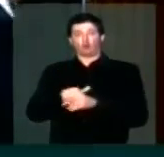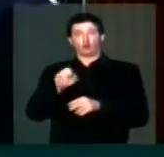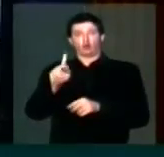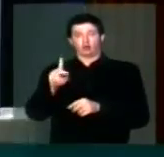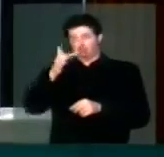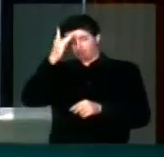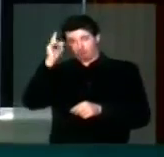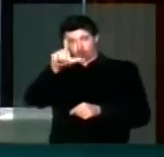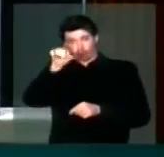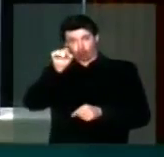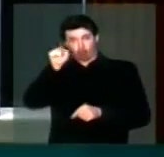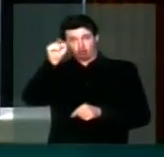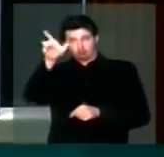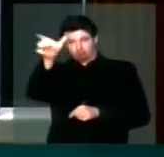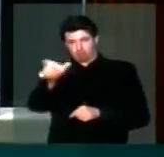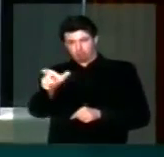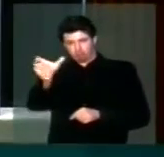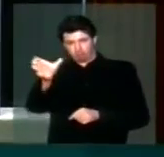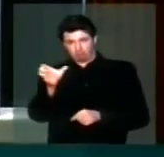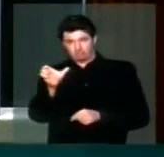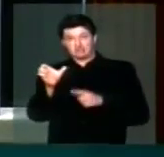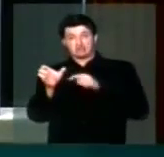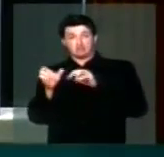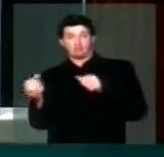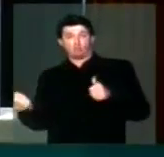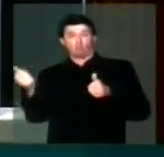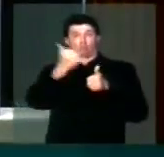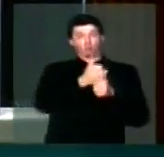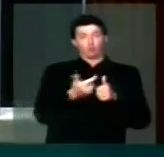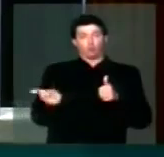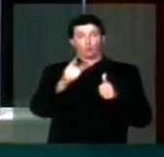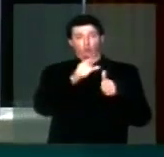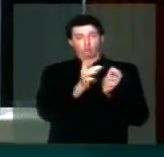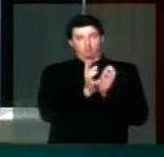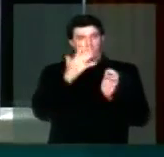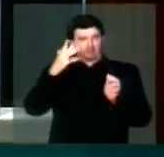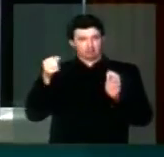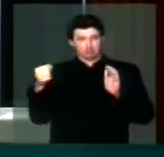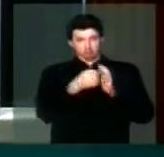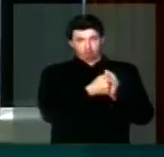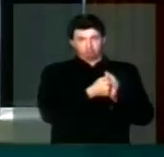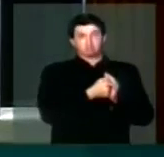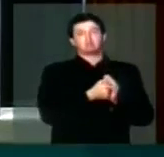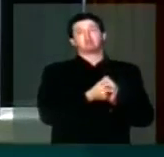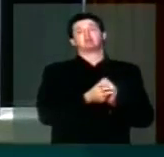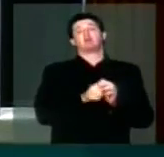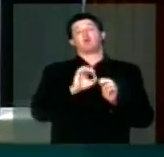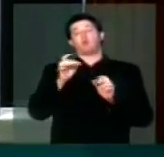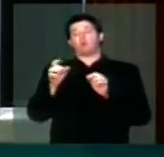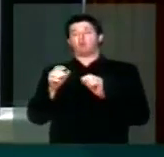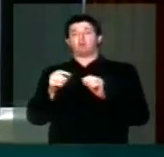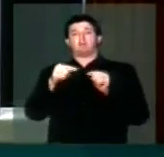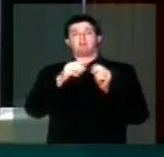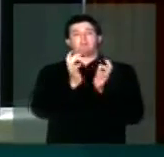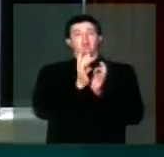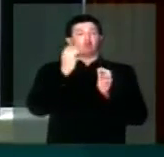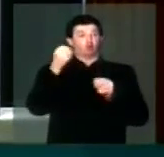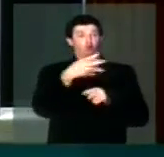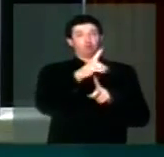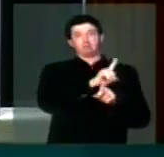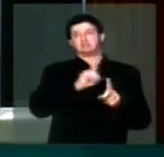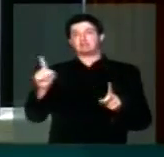os seus parlamentares. Estes têm direito a ir para um novo partido ou sair do novo